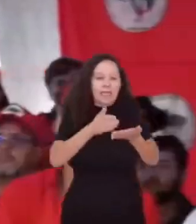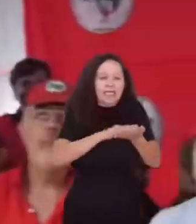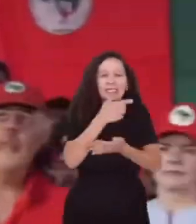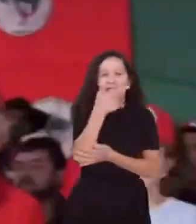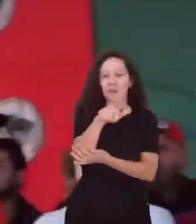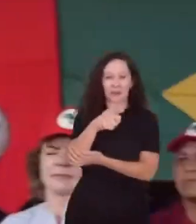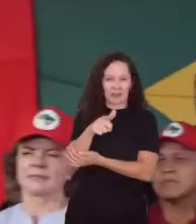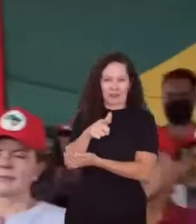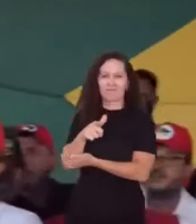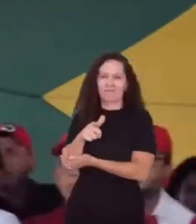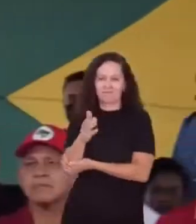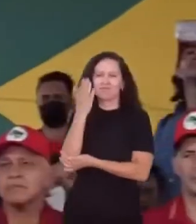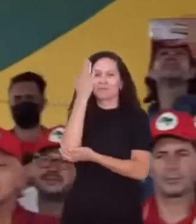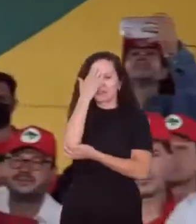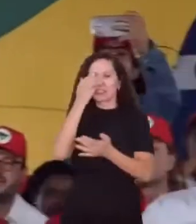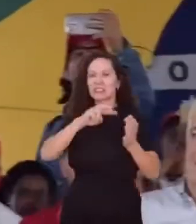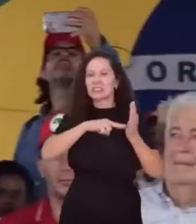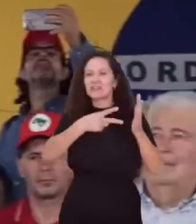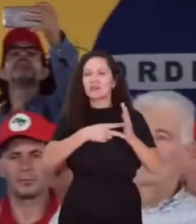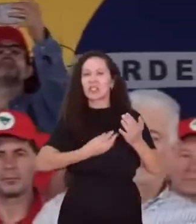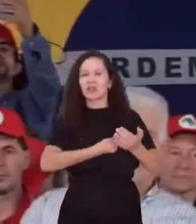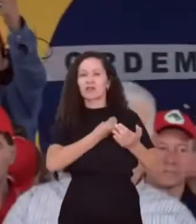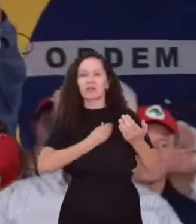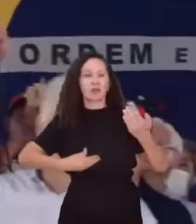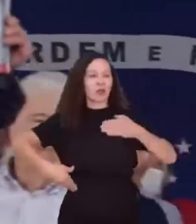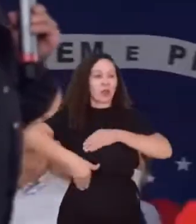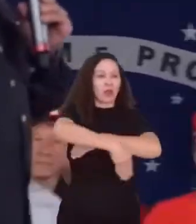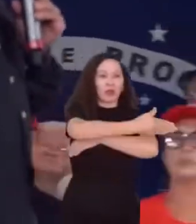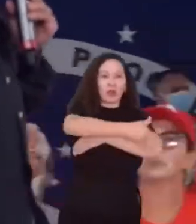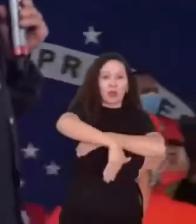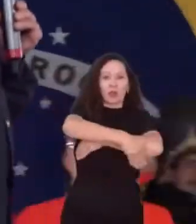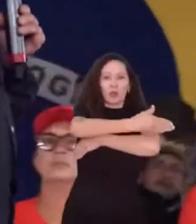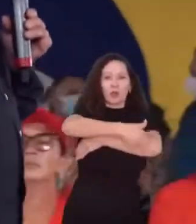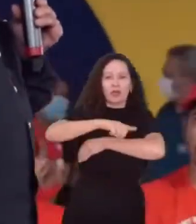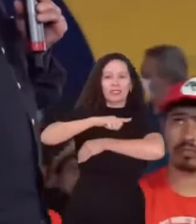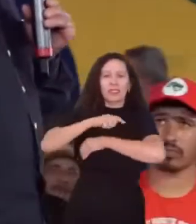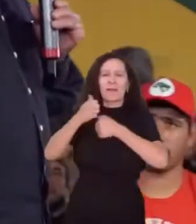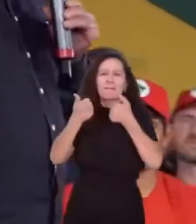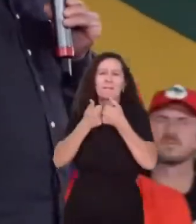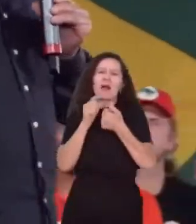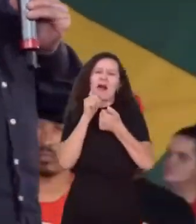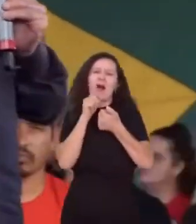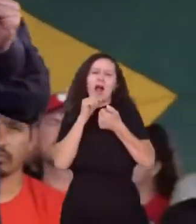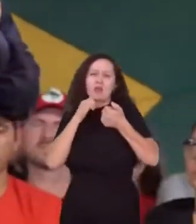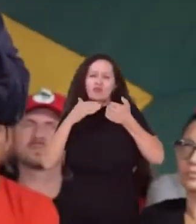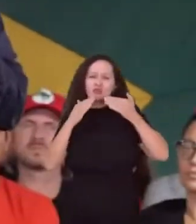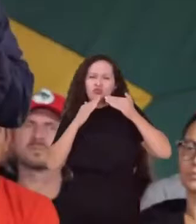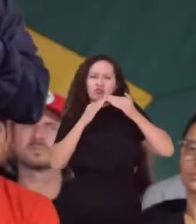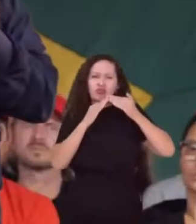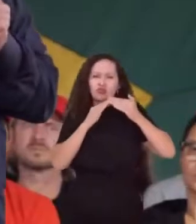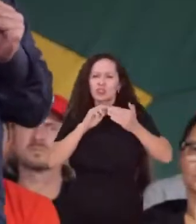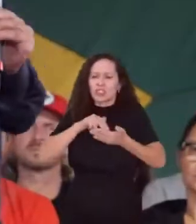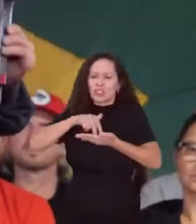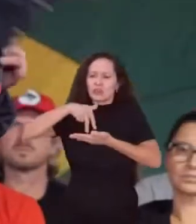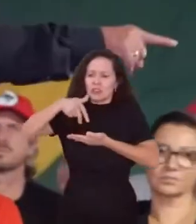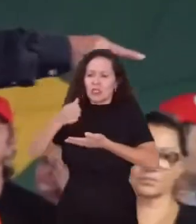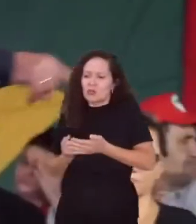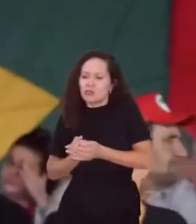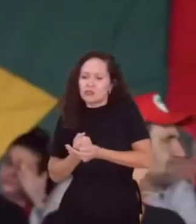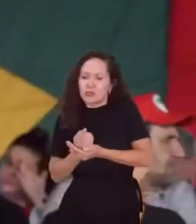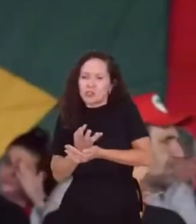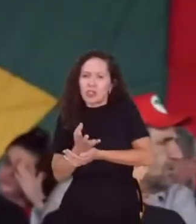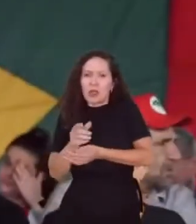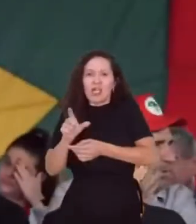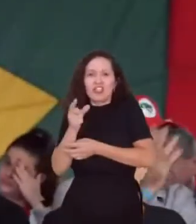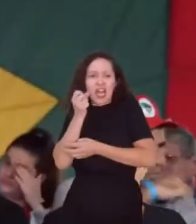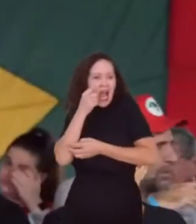morar em rua, que entra 1,5 metros de água dentro de casa e você levantar meia-noite para espantar ratos e baratas que estão